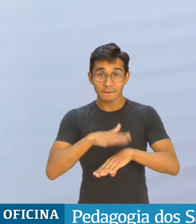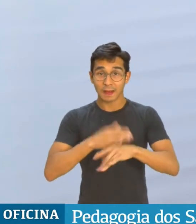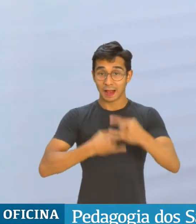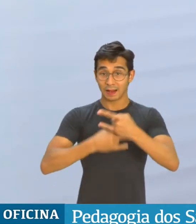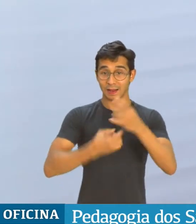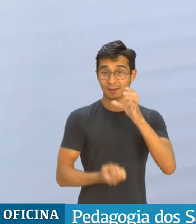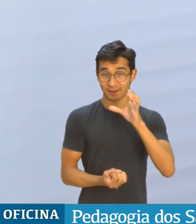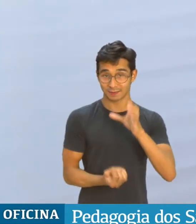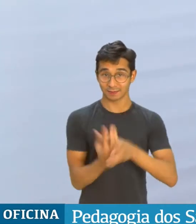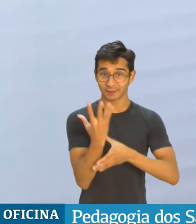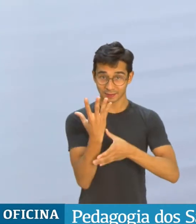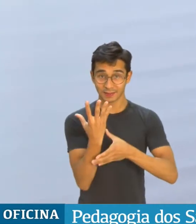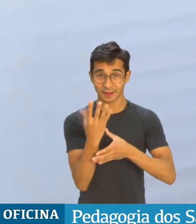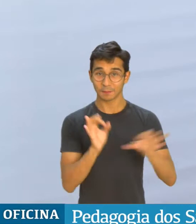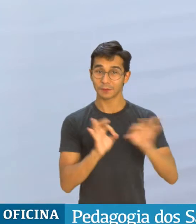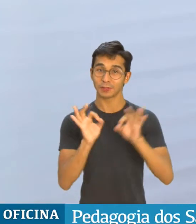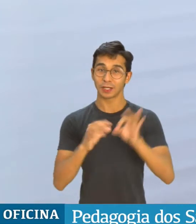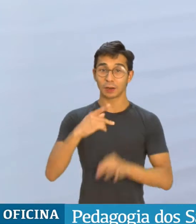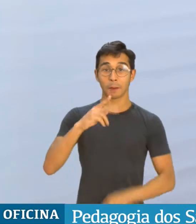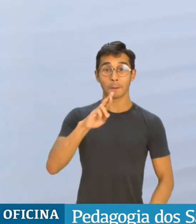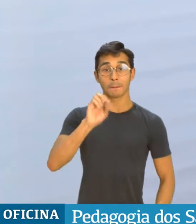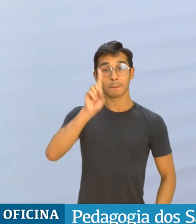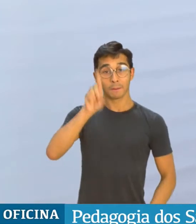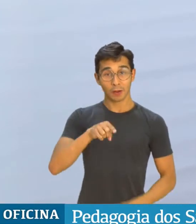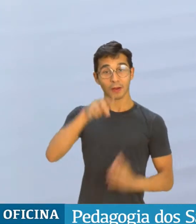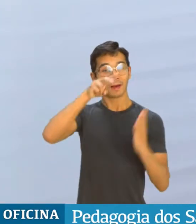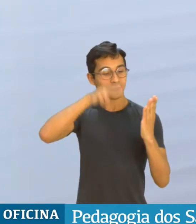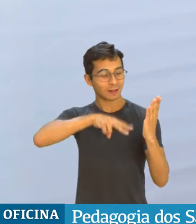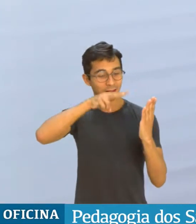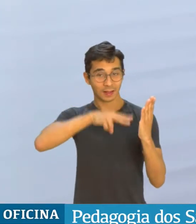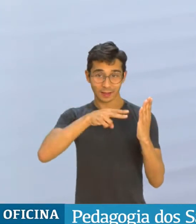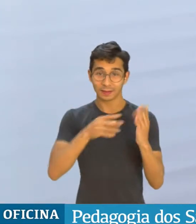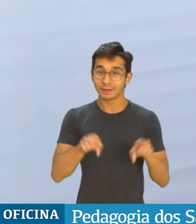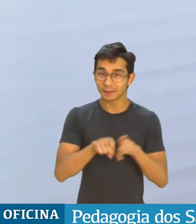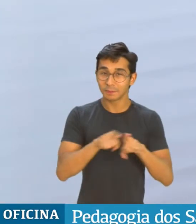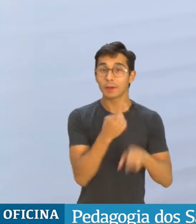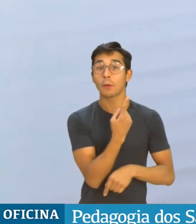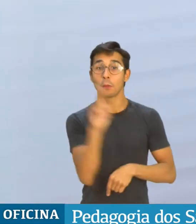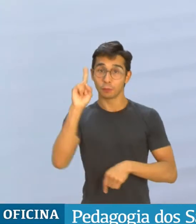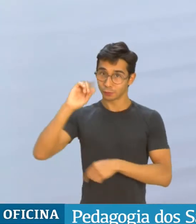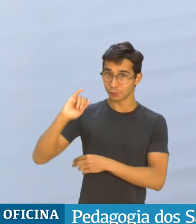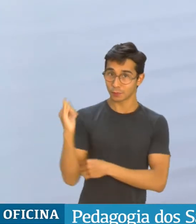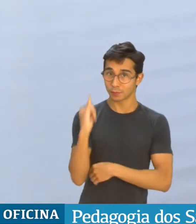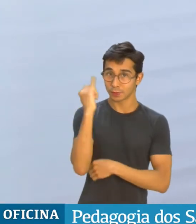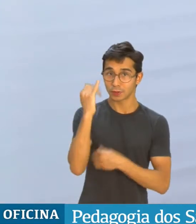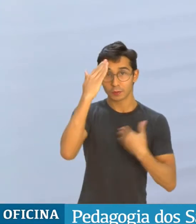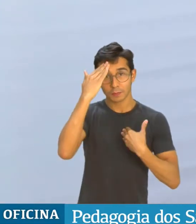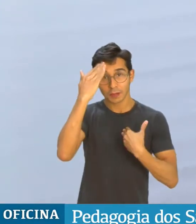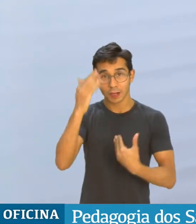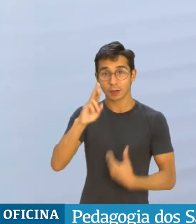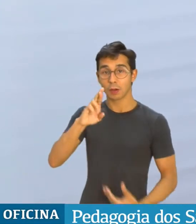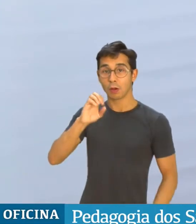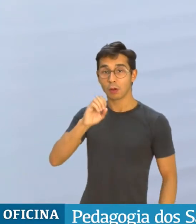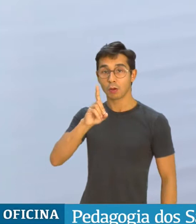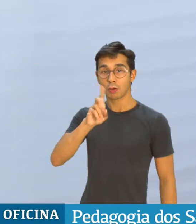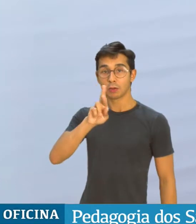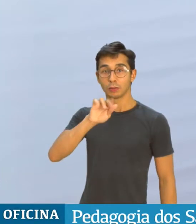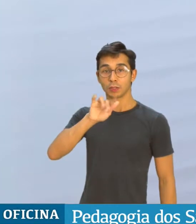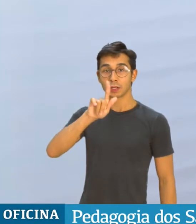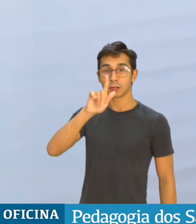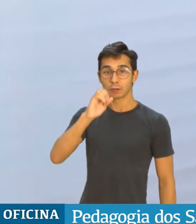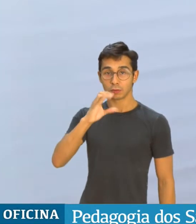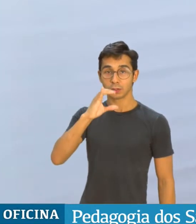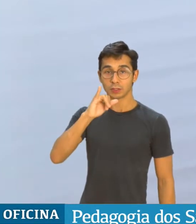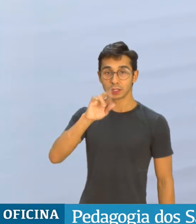Ler. E por último, e tão importante quanto, o meu agradecimento ao Rodrigo Ciríaco, que é o nosso parceiro de longa